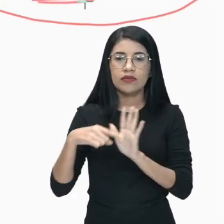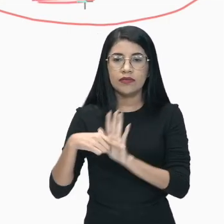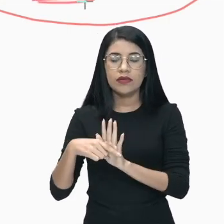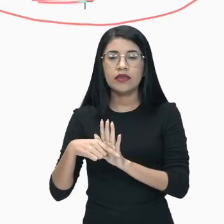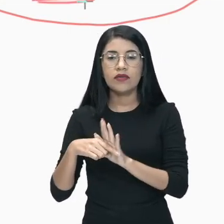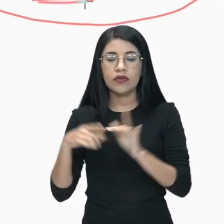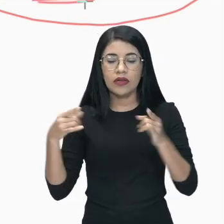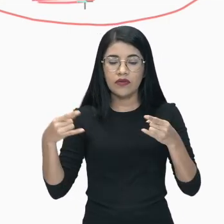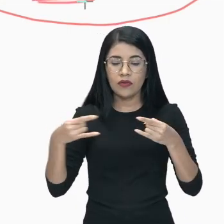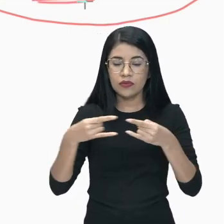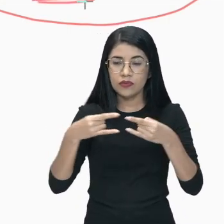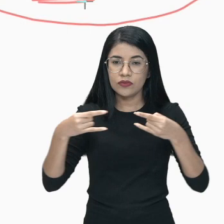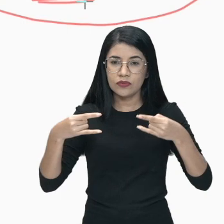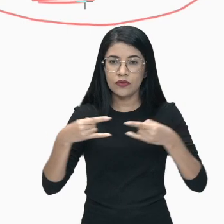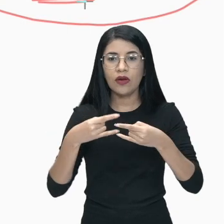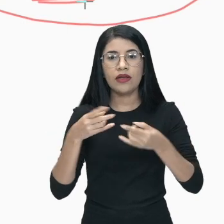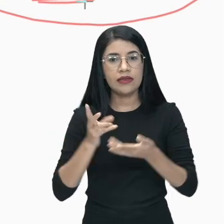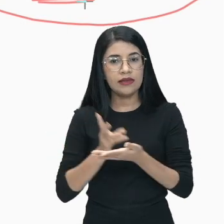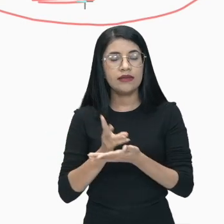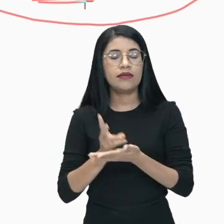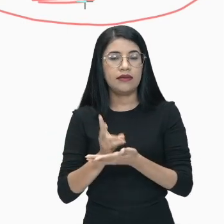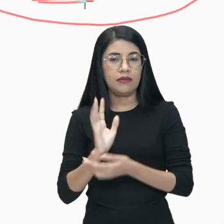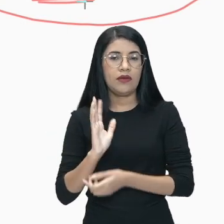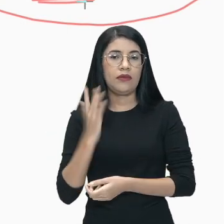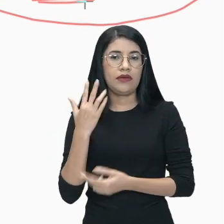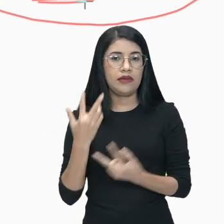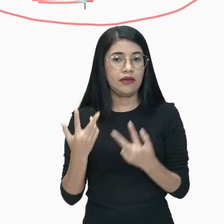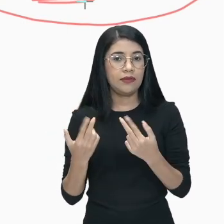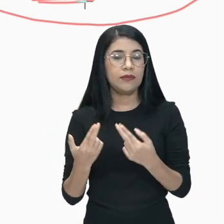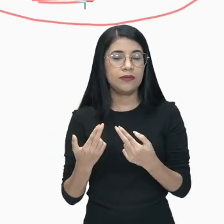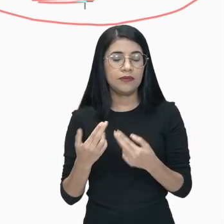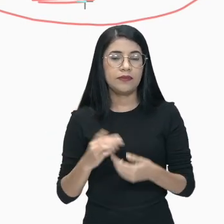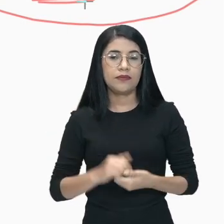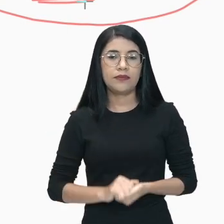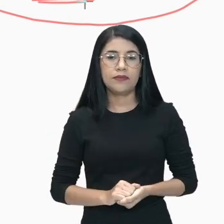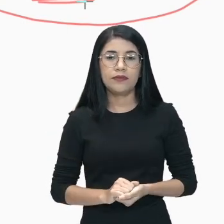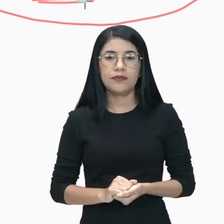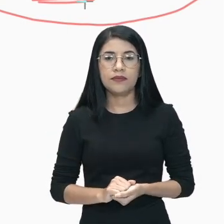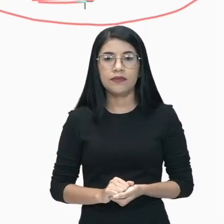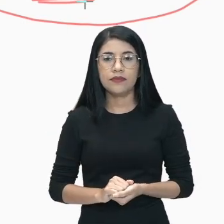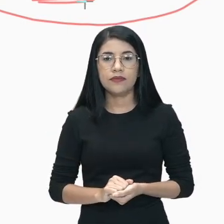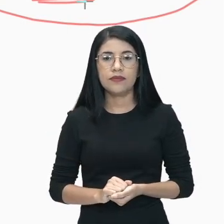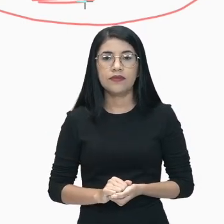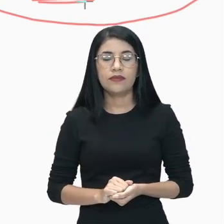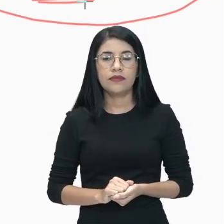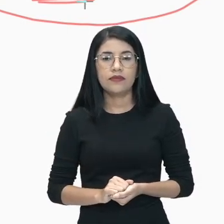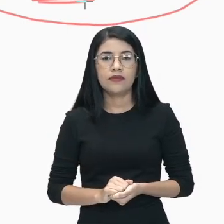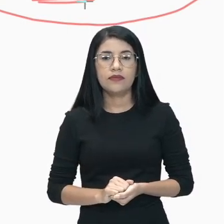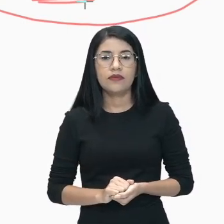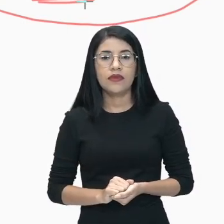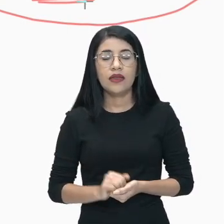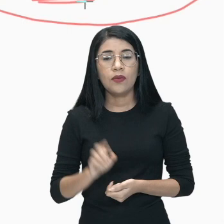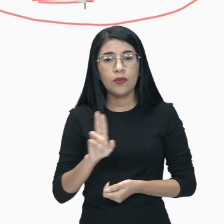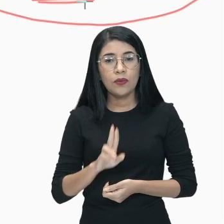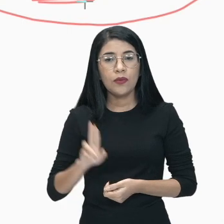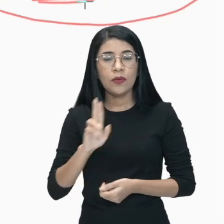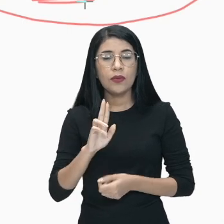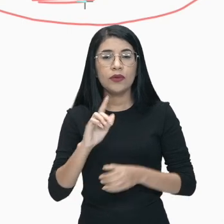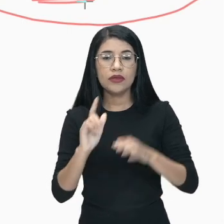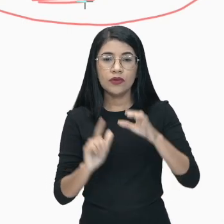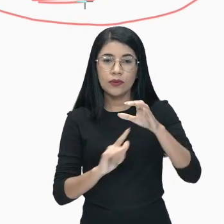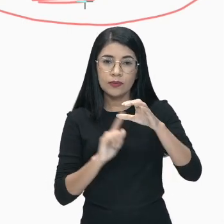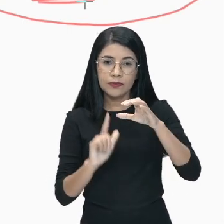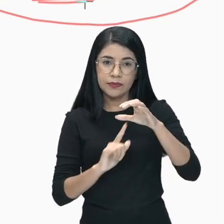ocorrer sempre, tá, pessoal? Com a força calculada pela nossa lei de